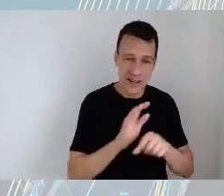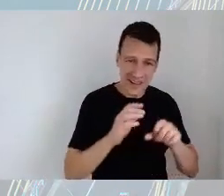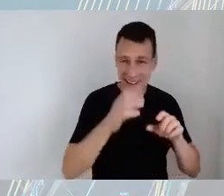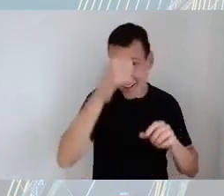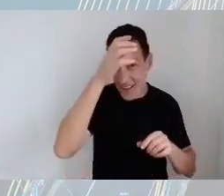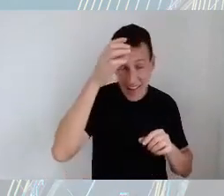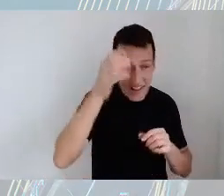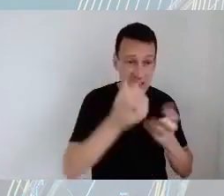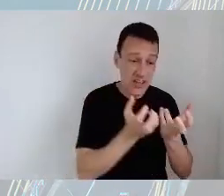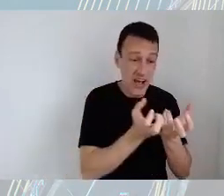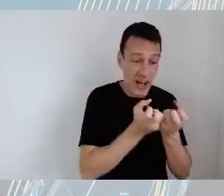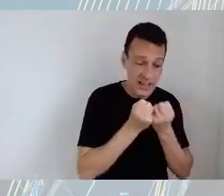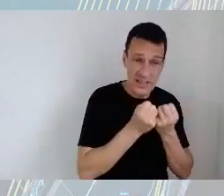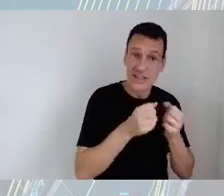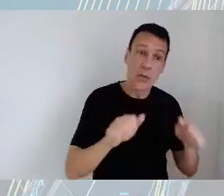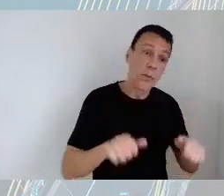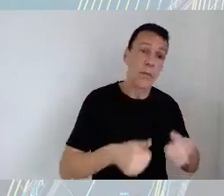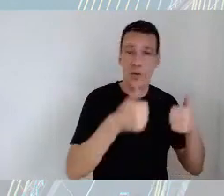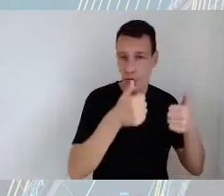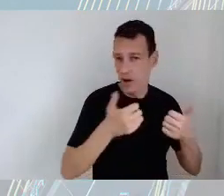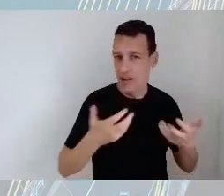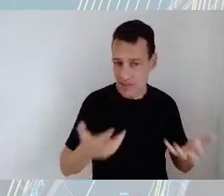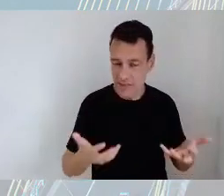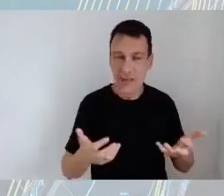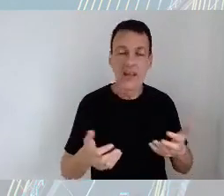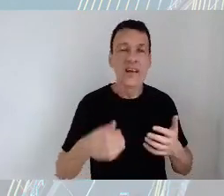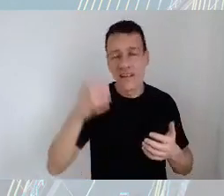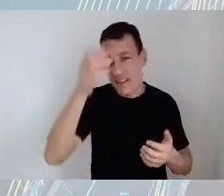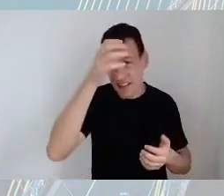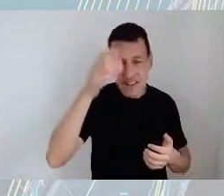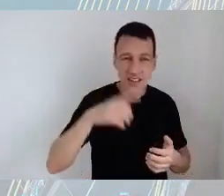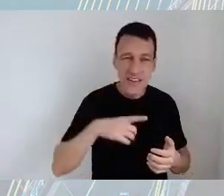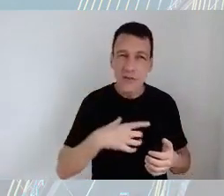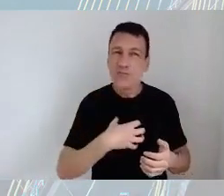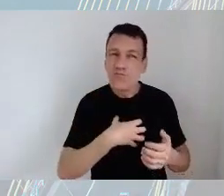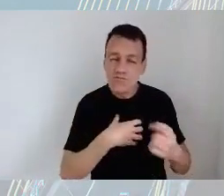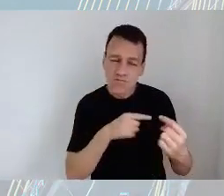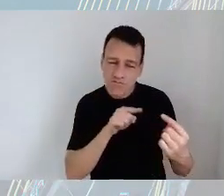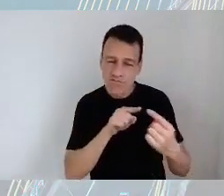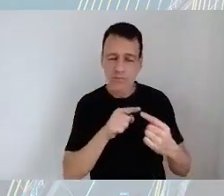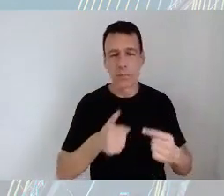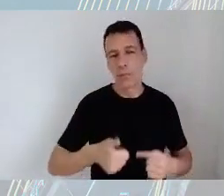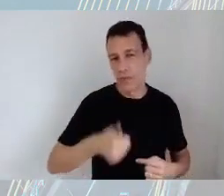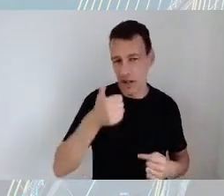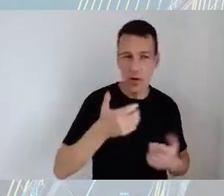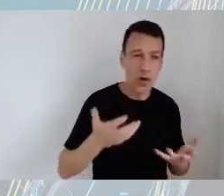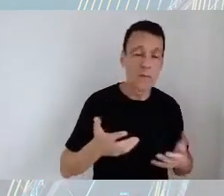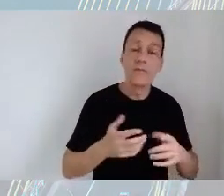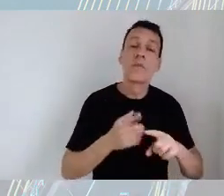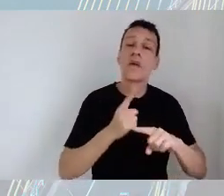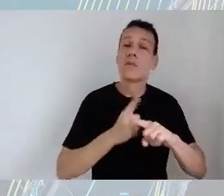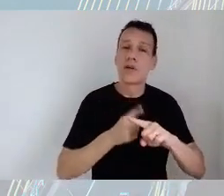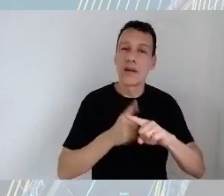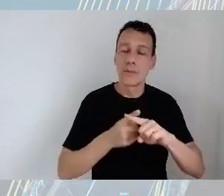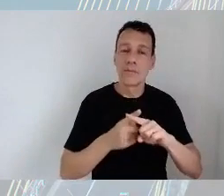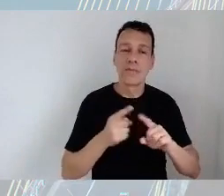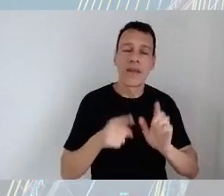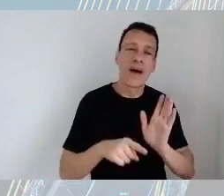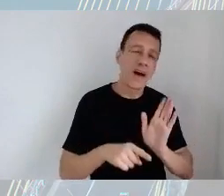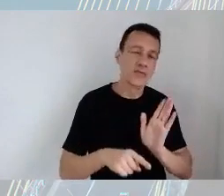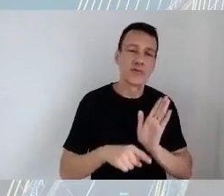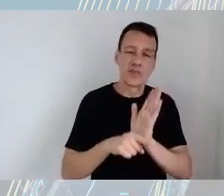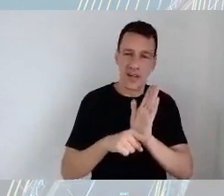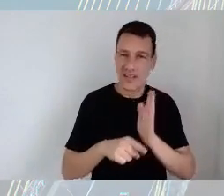clientes que têm um fit melhor com o banco, para a gente conseguir maximizar a taxa de ativação desses clientes, a descoberta de valor,